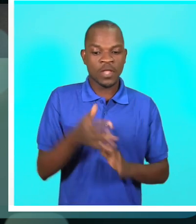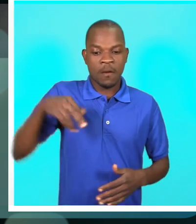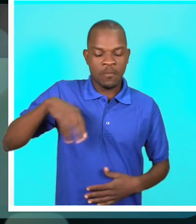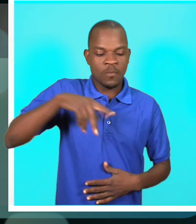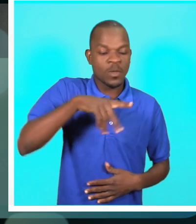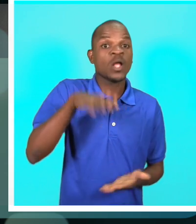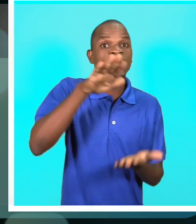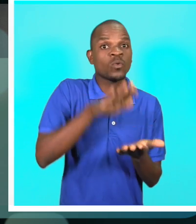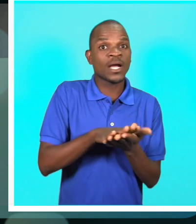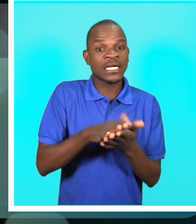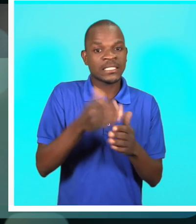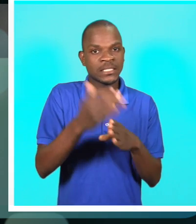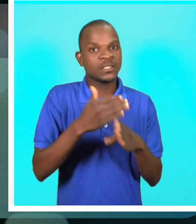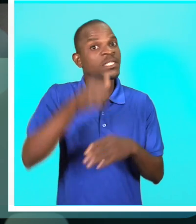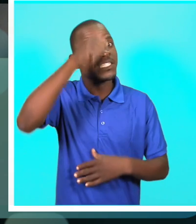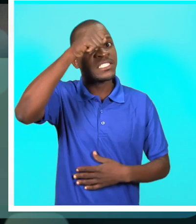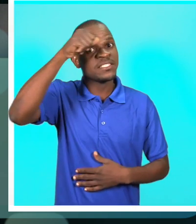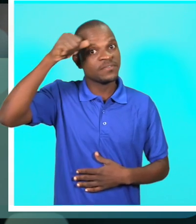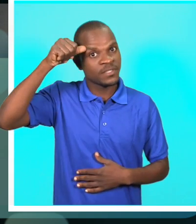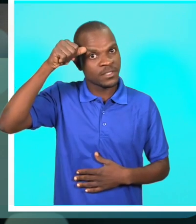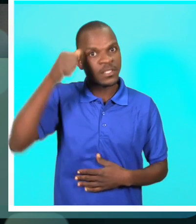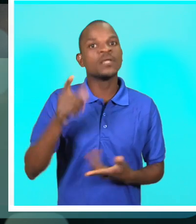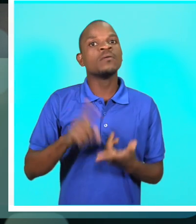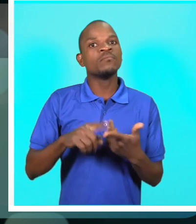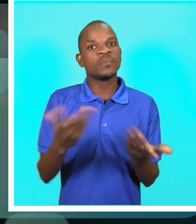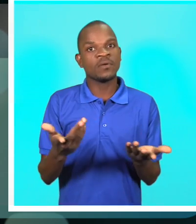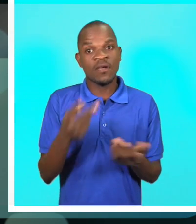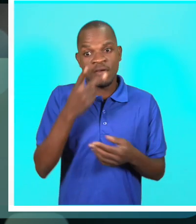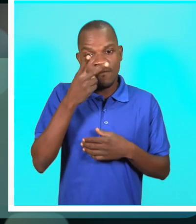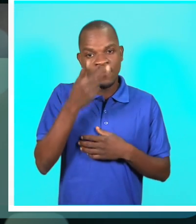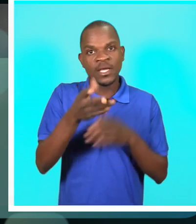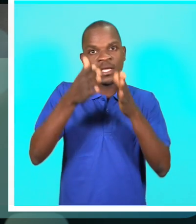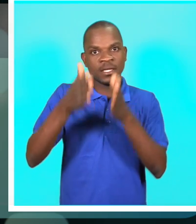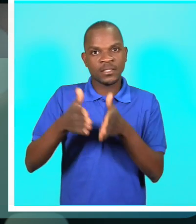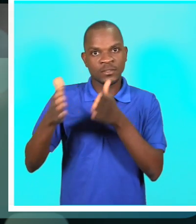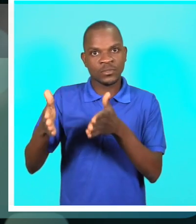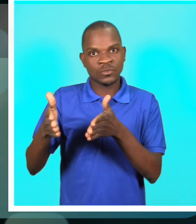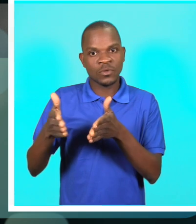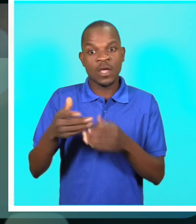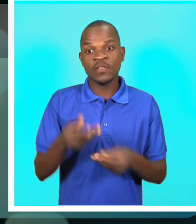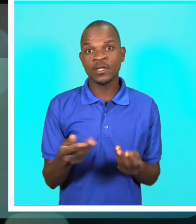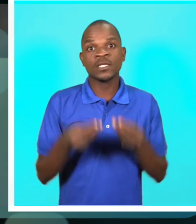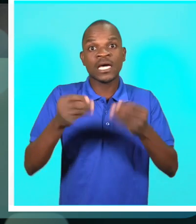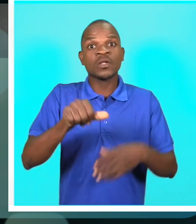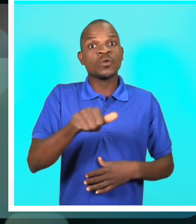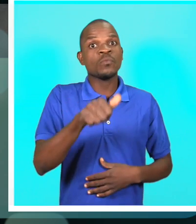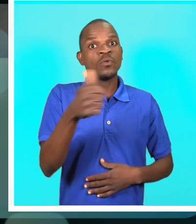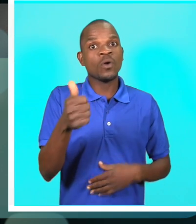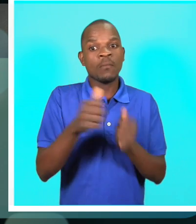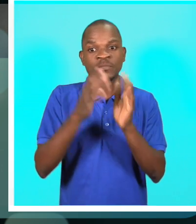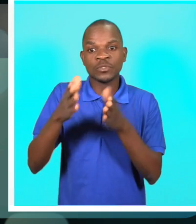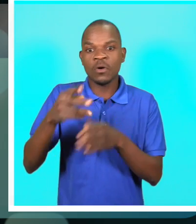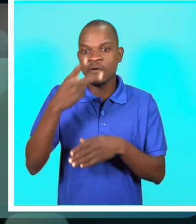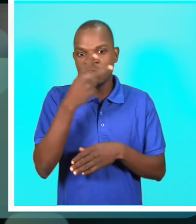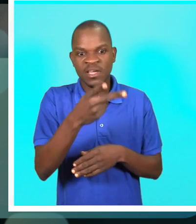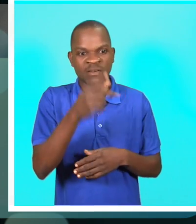locomover-se daqui para treino é muito difícil. Então ver as pessoas, tu dares o melhor de si e ver